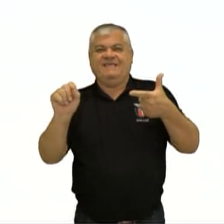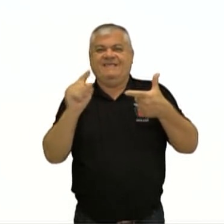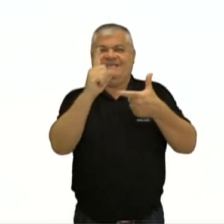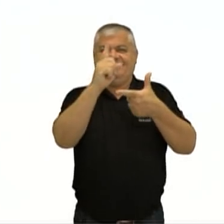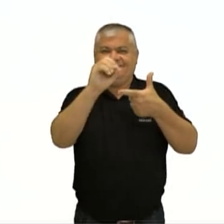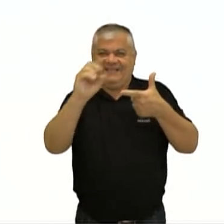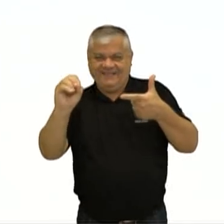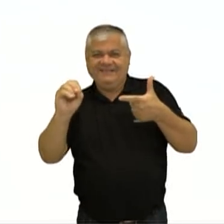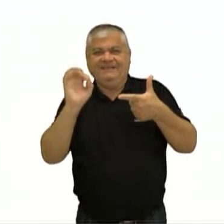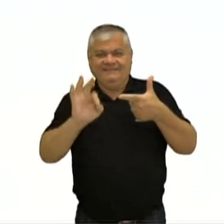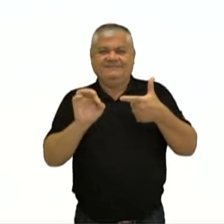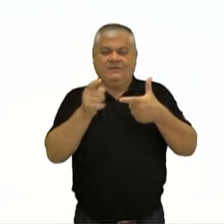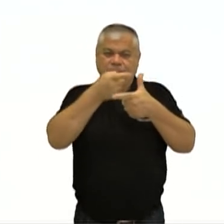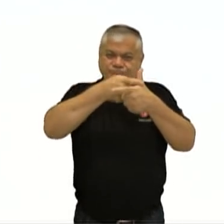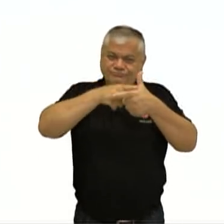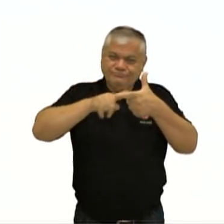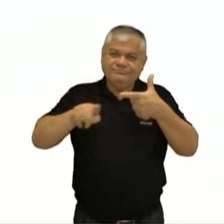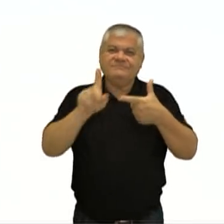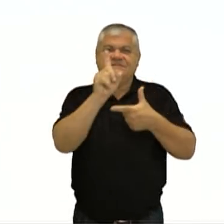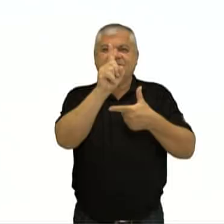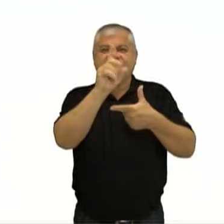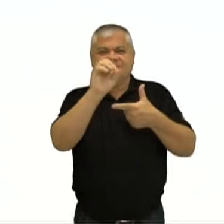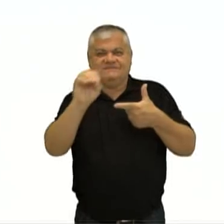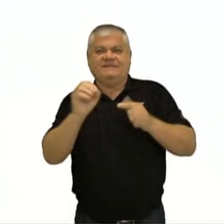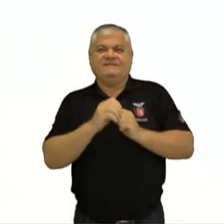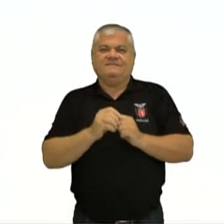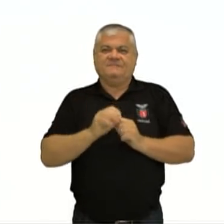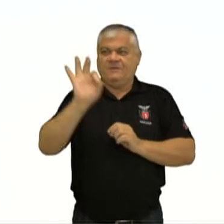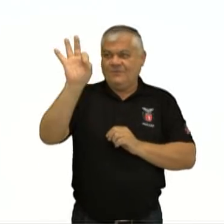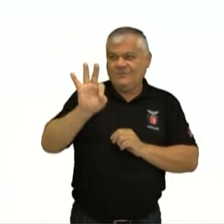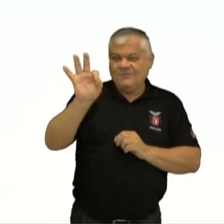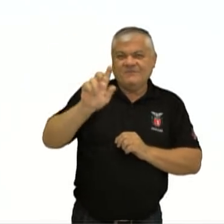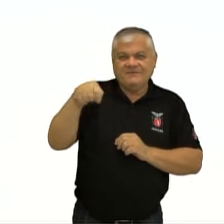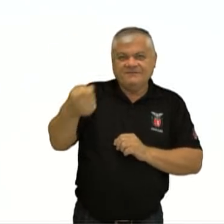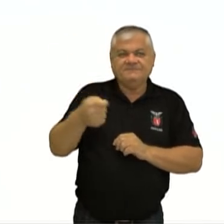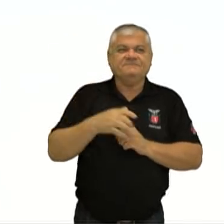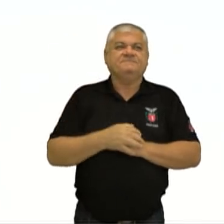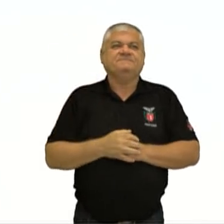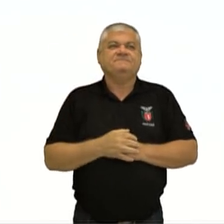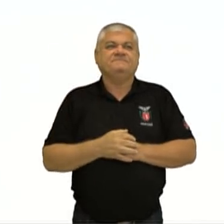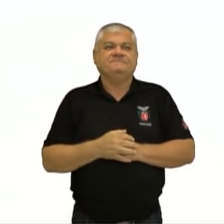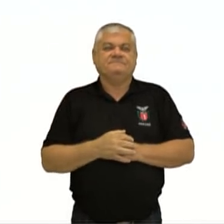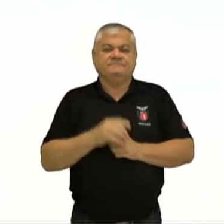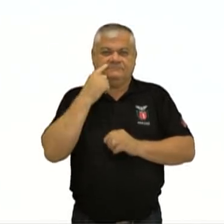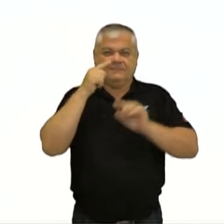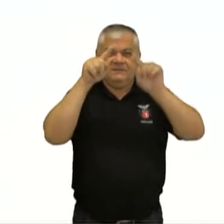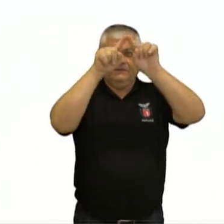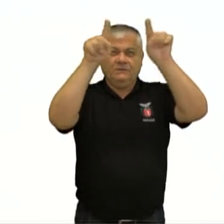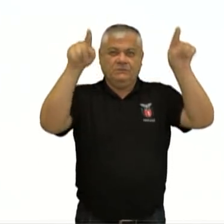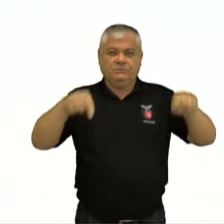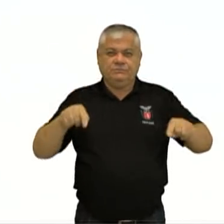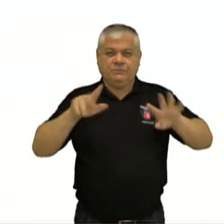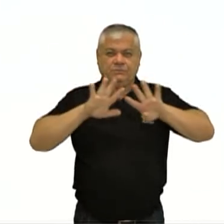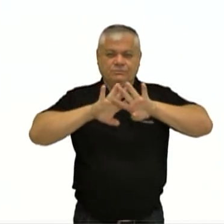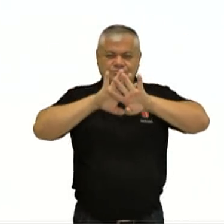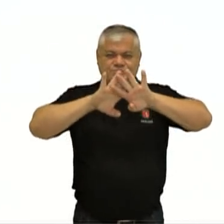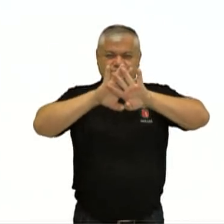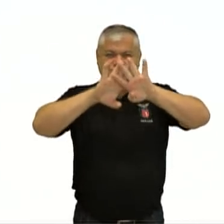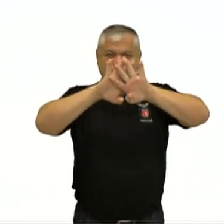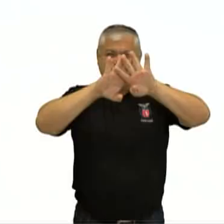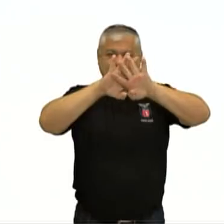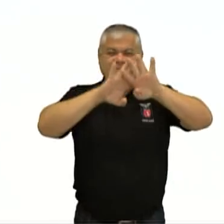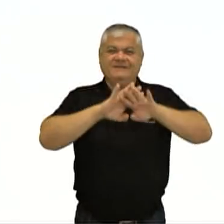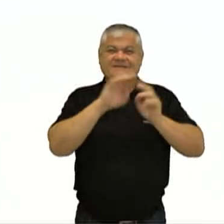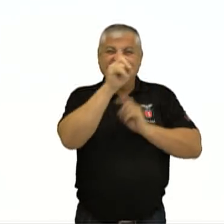100, certo? Aqui eu tenho algumas representações, olha só. Eu tenho aqui 100 quadradinhos e eu tenho 50 pintados